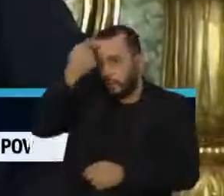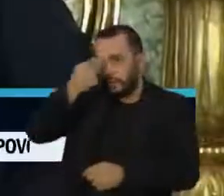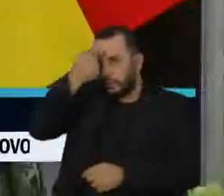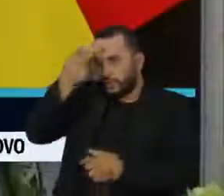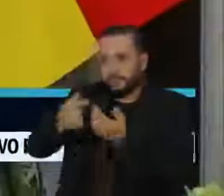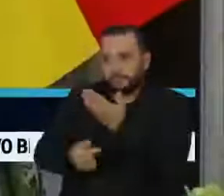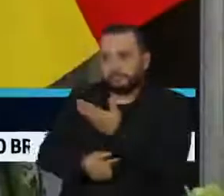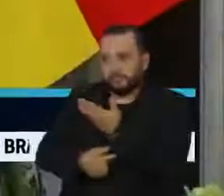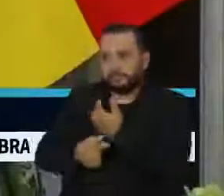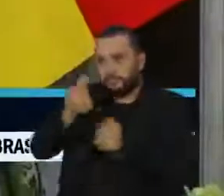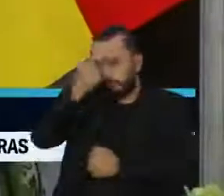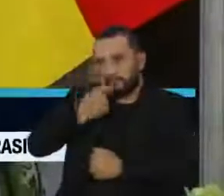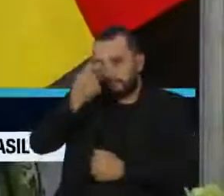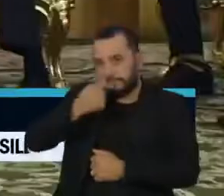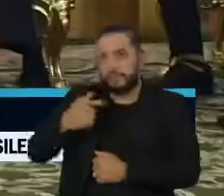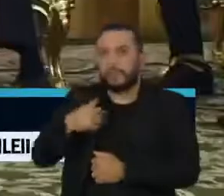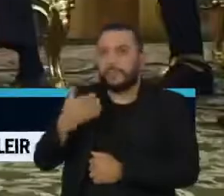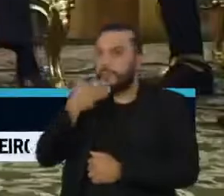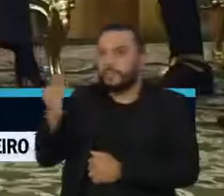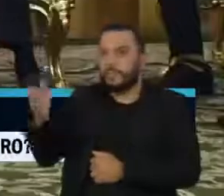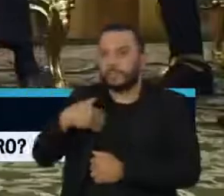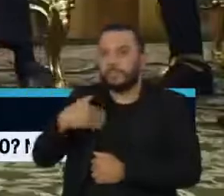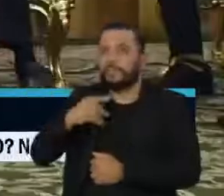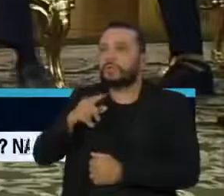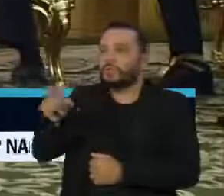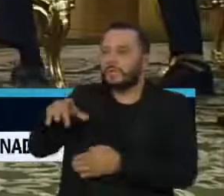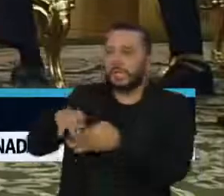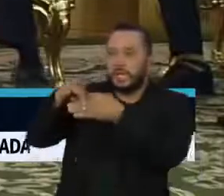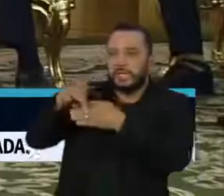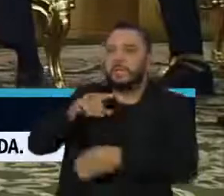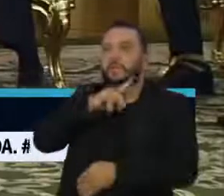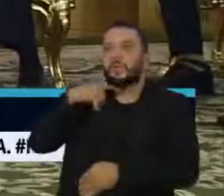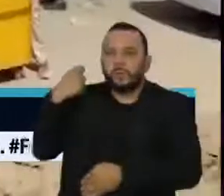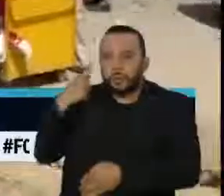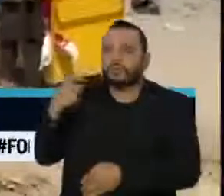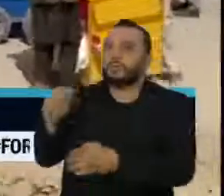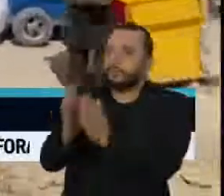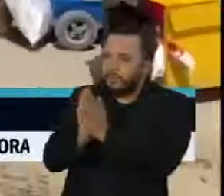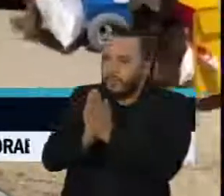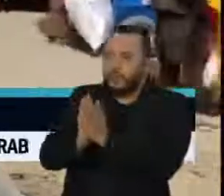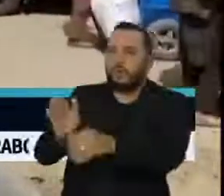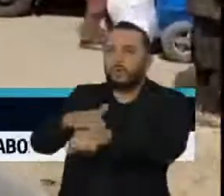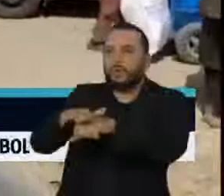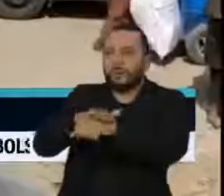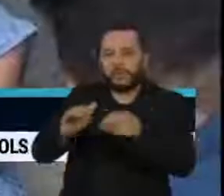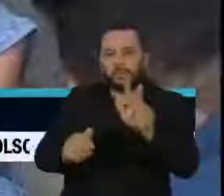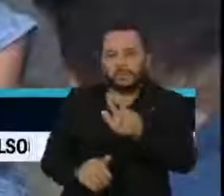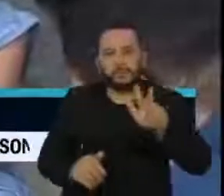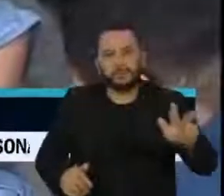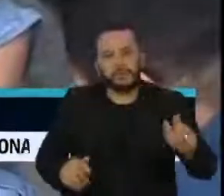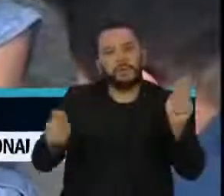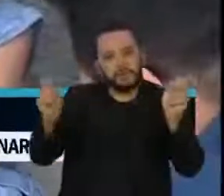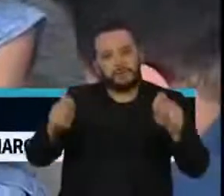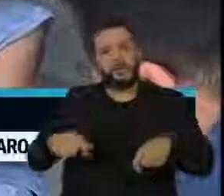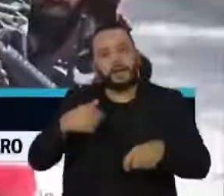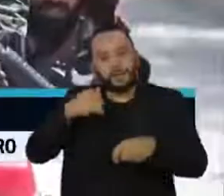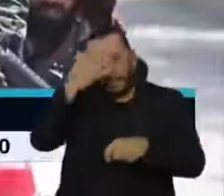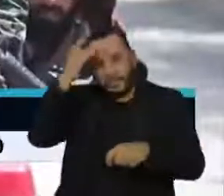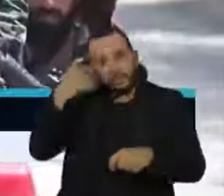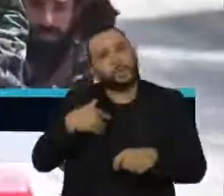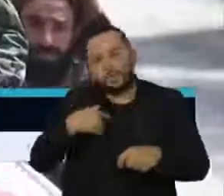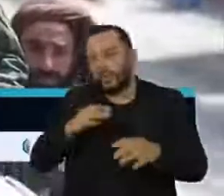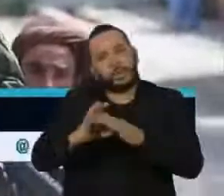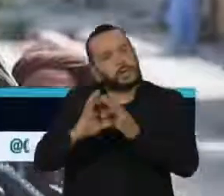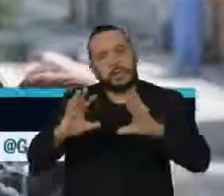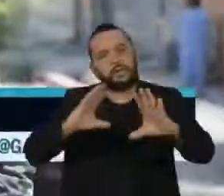Vladimir Putin. Ela pediu ao líder russo que use sua influência com os talibãs para que permitam a saída de cidadãos afegãos.